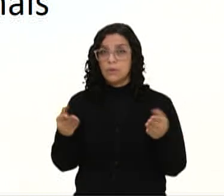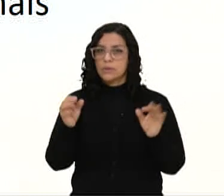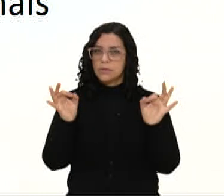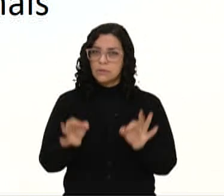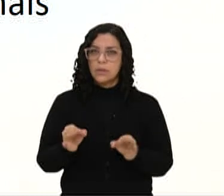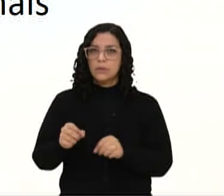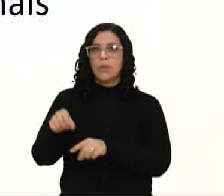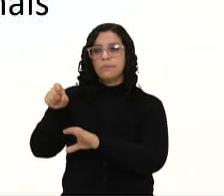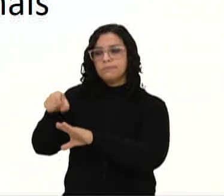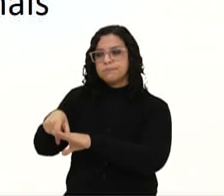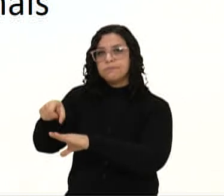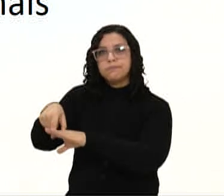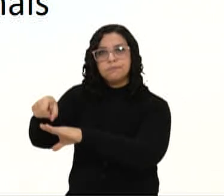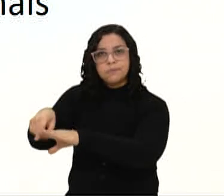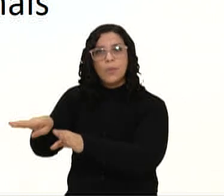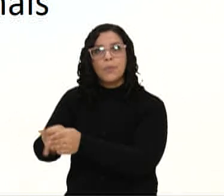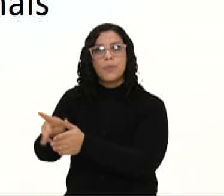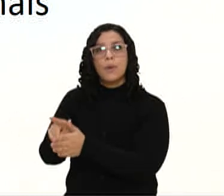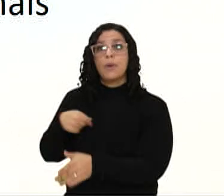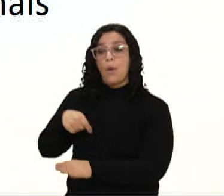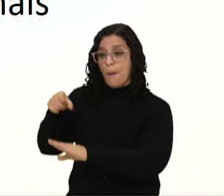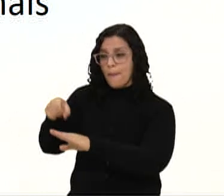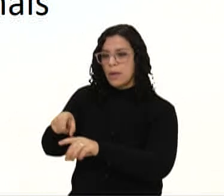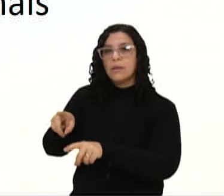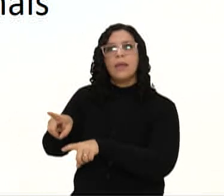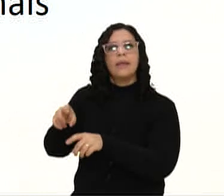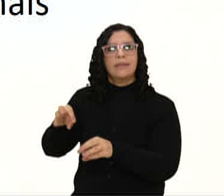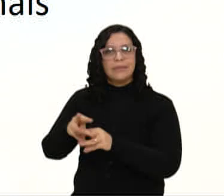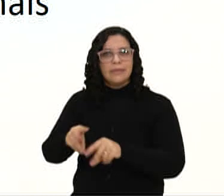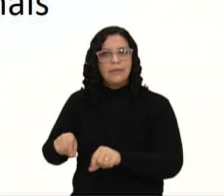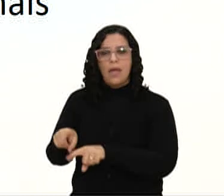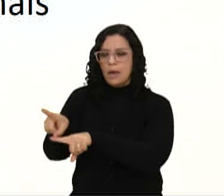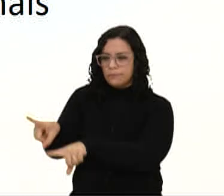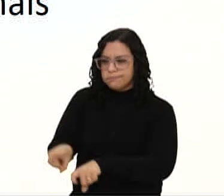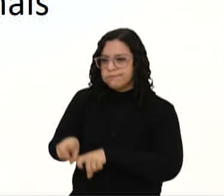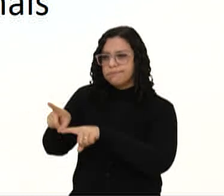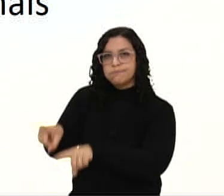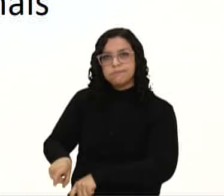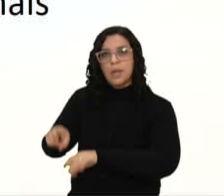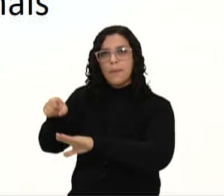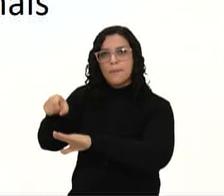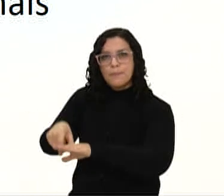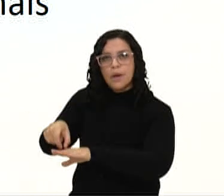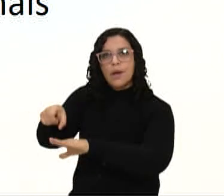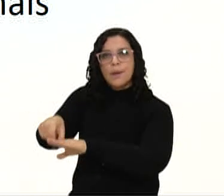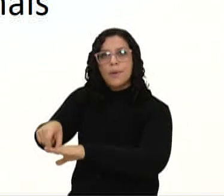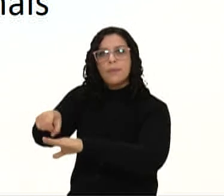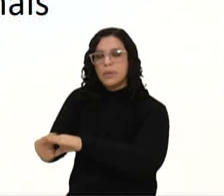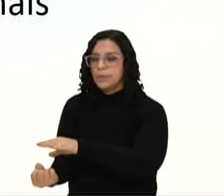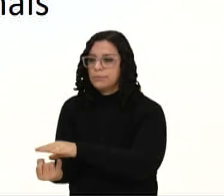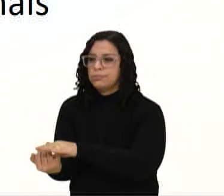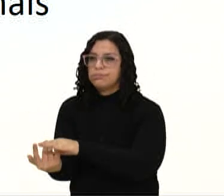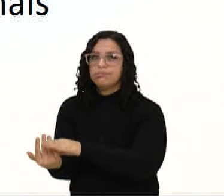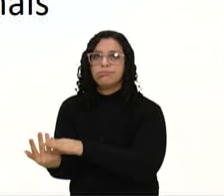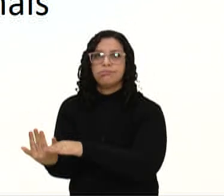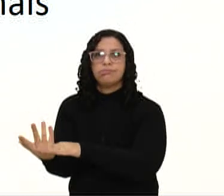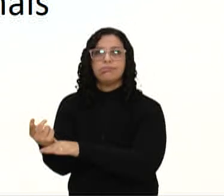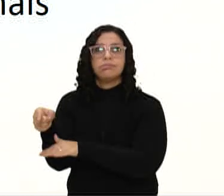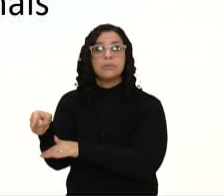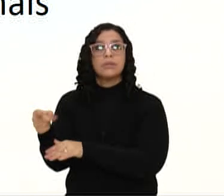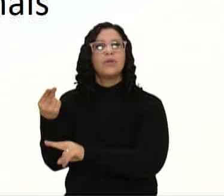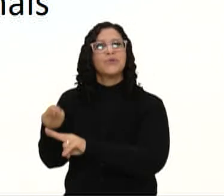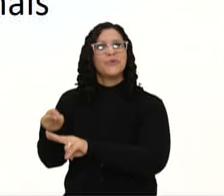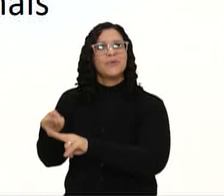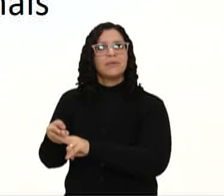A agricultura, atividade de cultivar o solo para a produção de espécies vegetais que sejam úteis para o ser